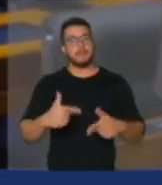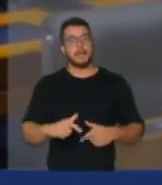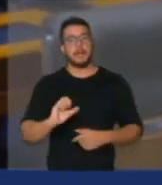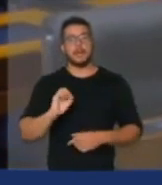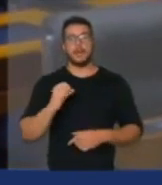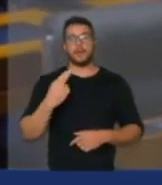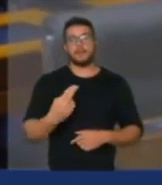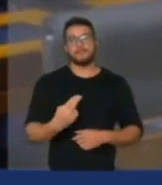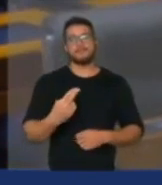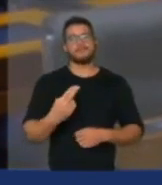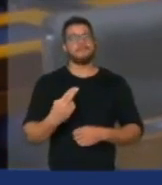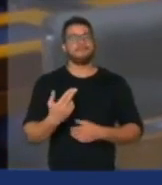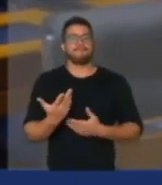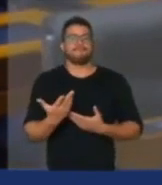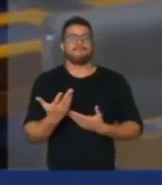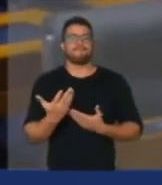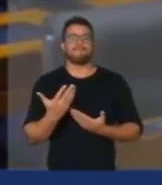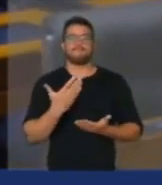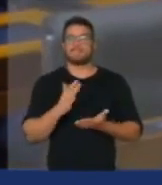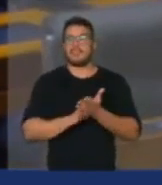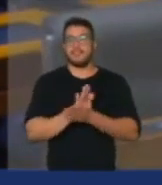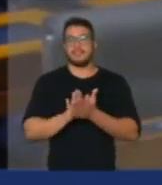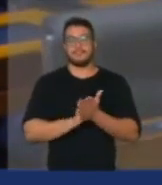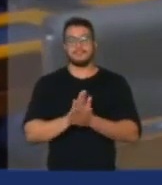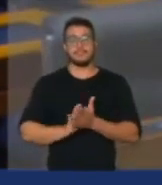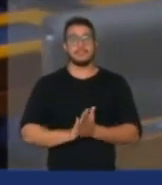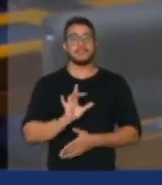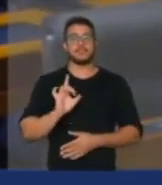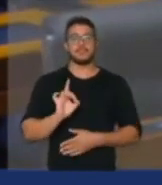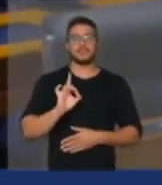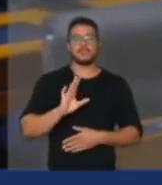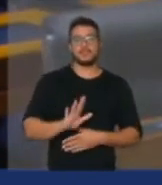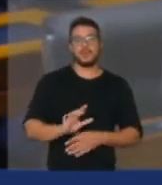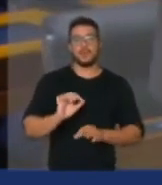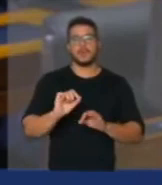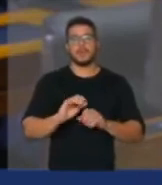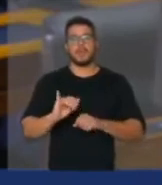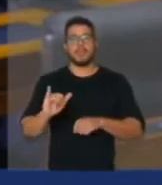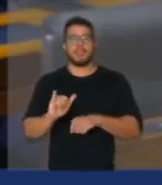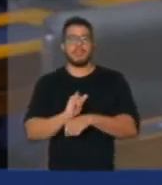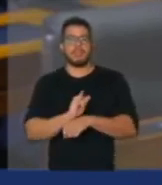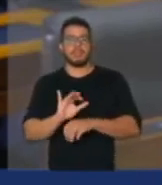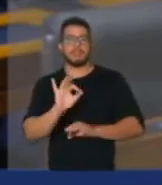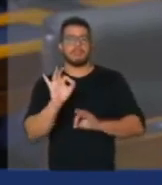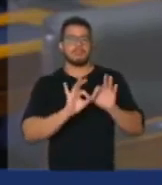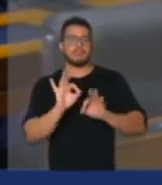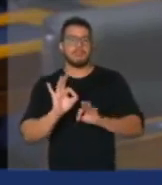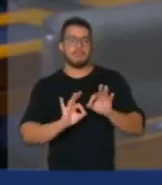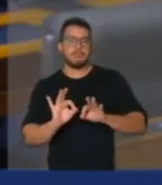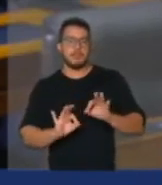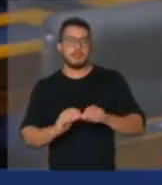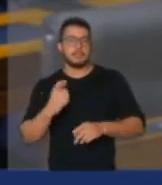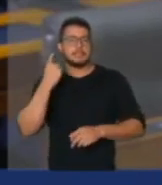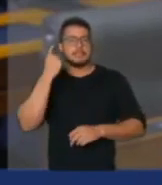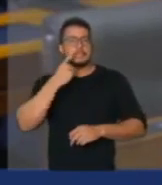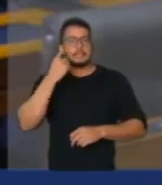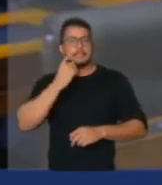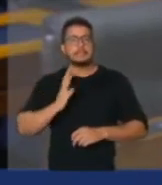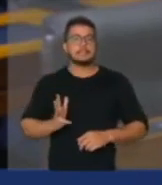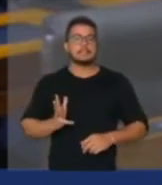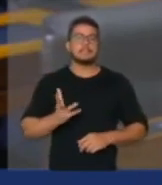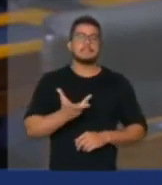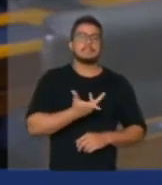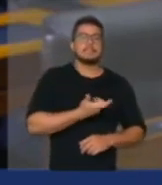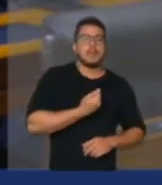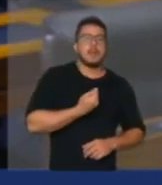crescimento, desenvolvimento, nada. É apenas um arranjo de última hora para tentar fazer uma salvação do governo